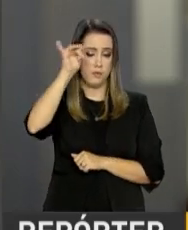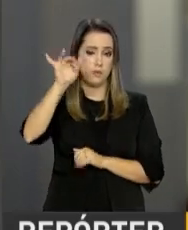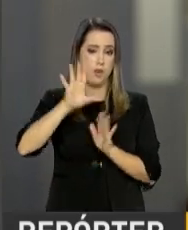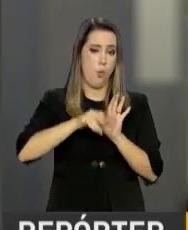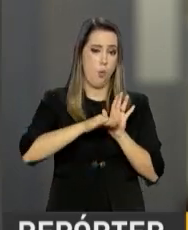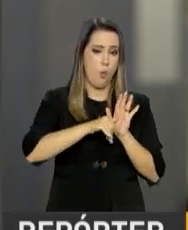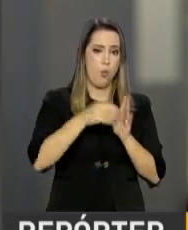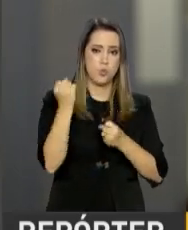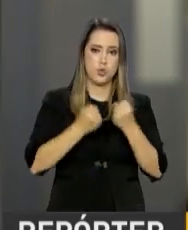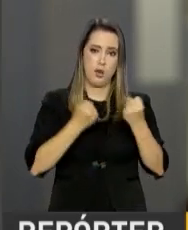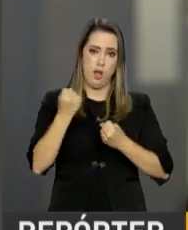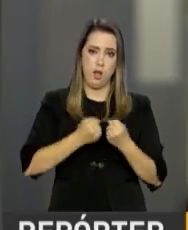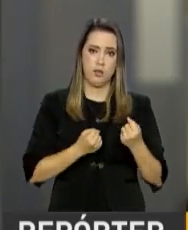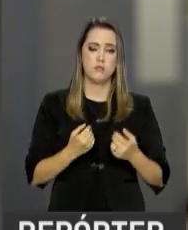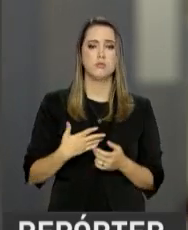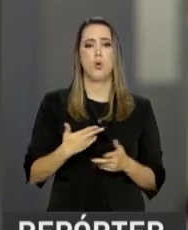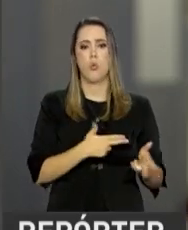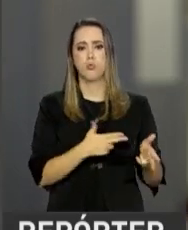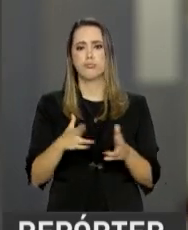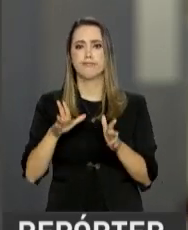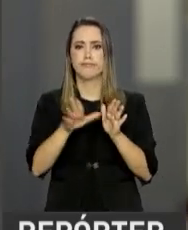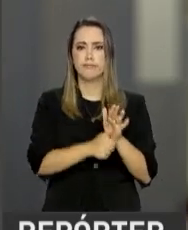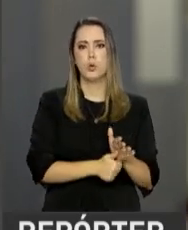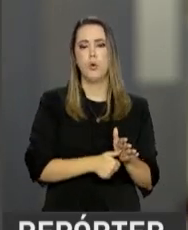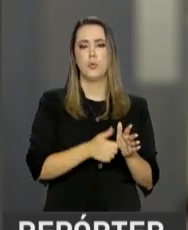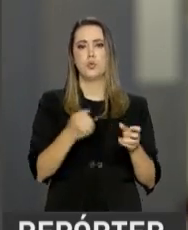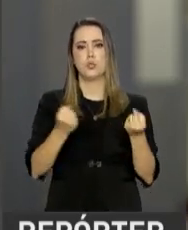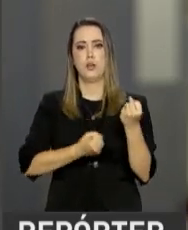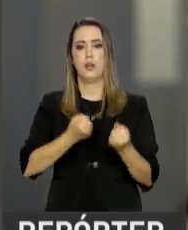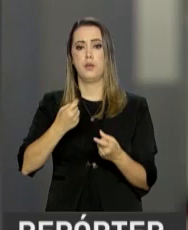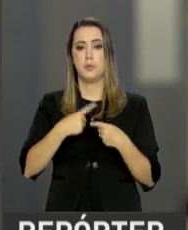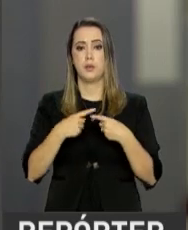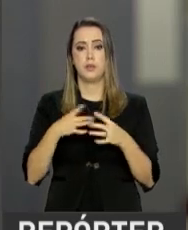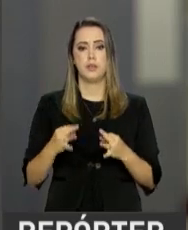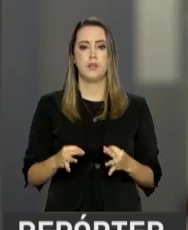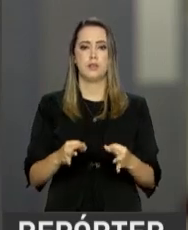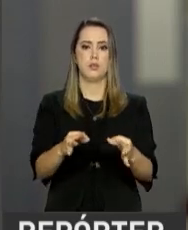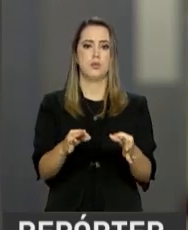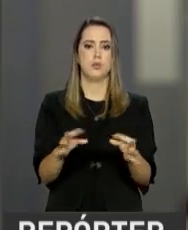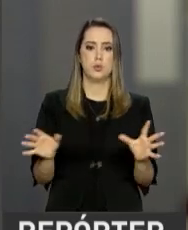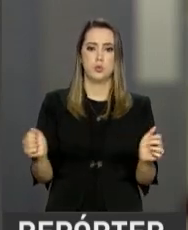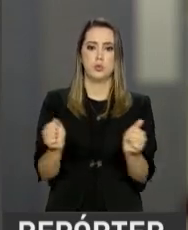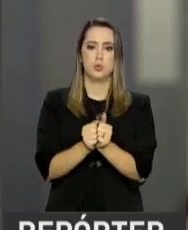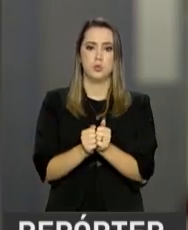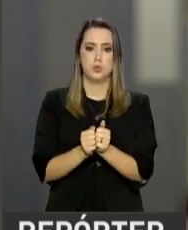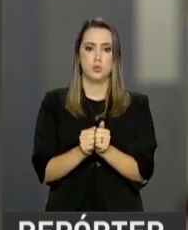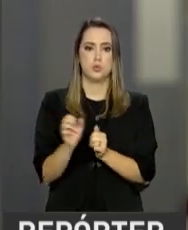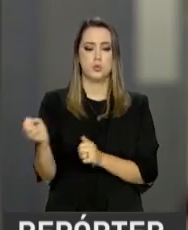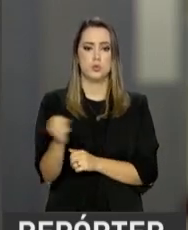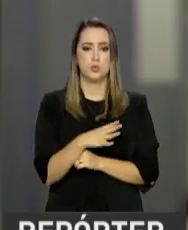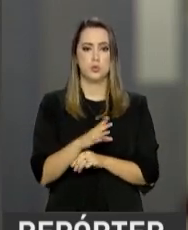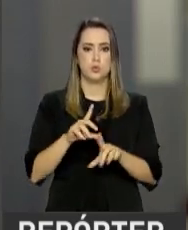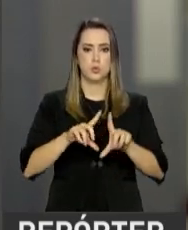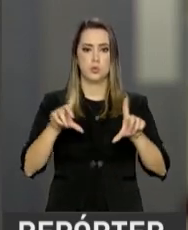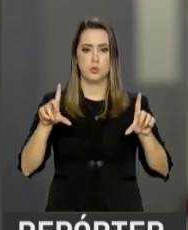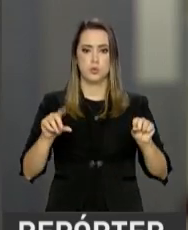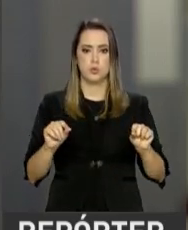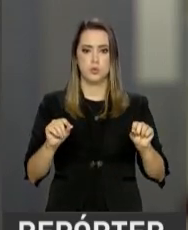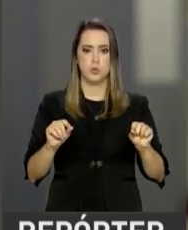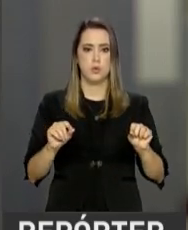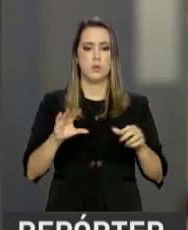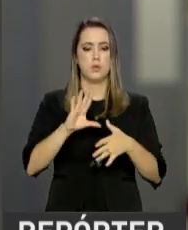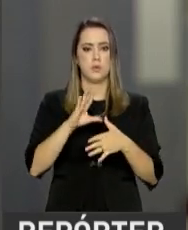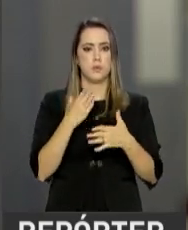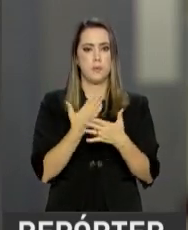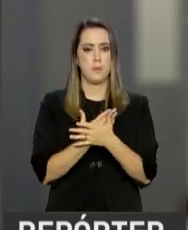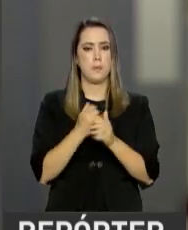de automóveis, o combate ao roubo de automóveis, pelo que a tecnologia abarcada neste novo modelo de placas, que é o modelo do